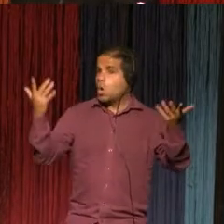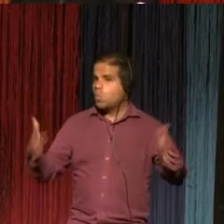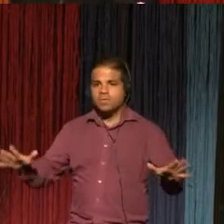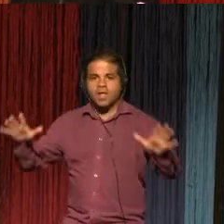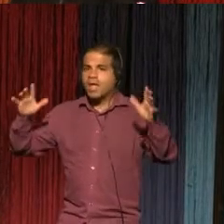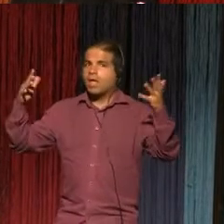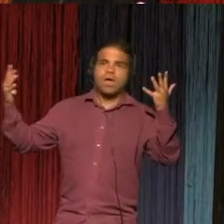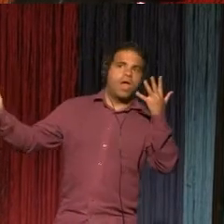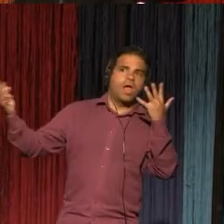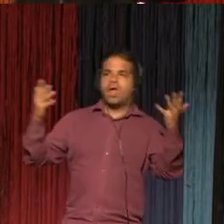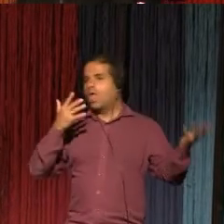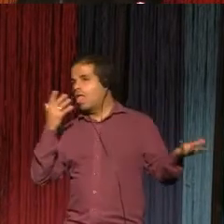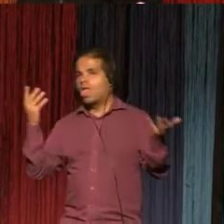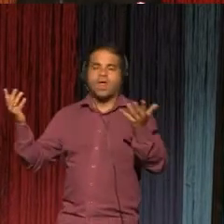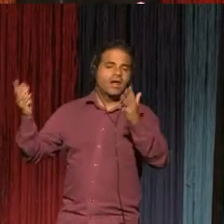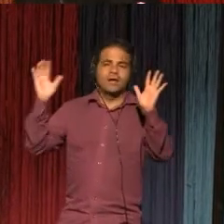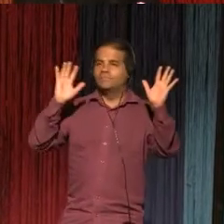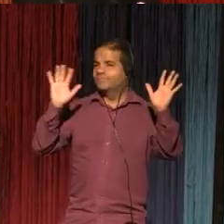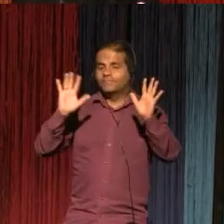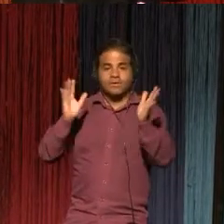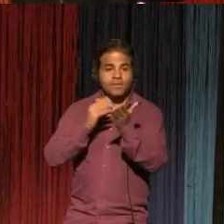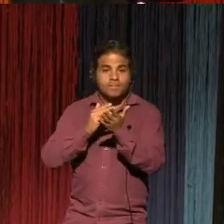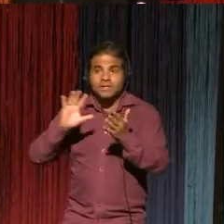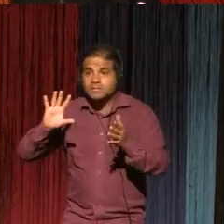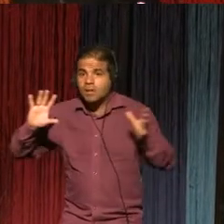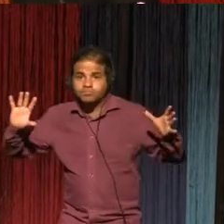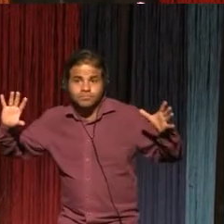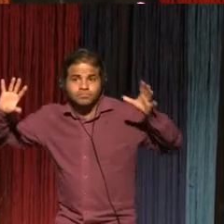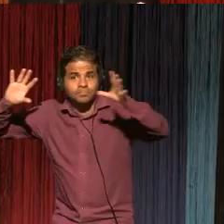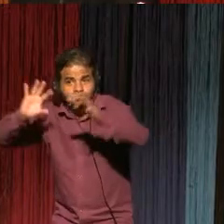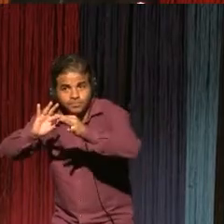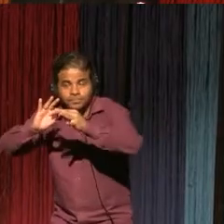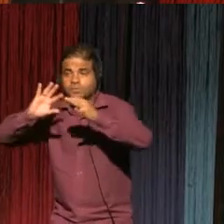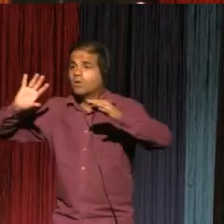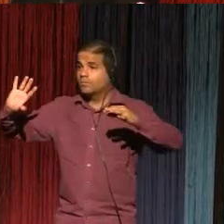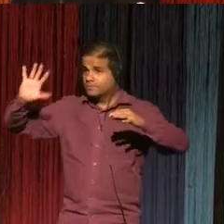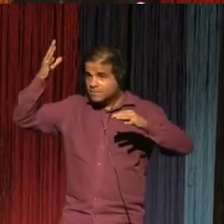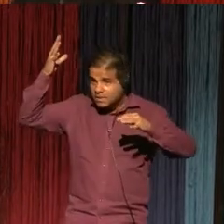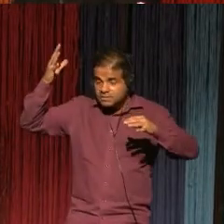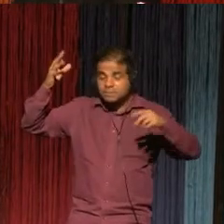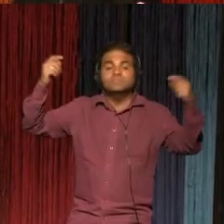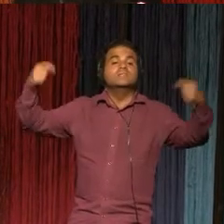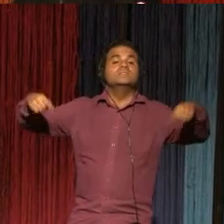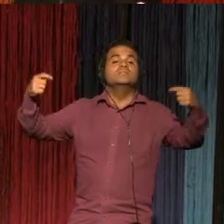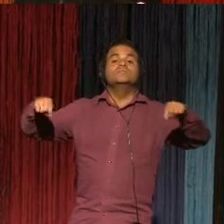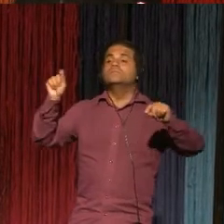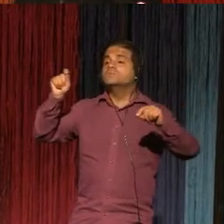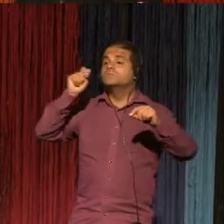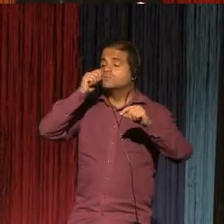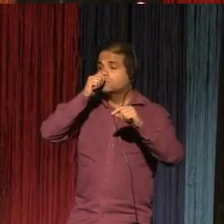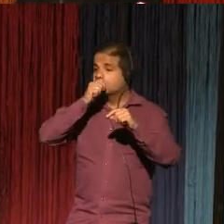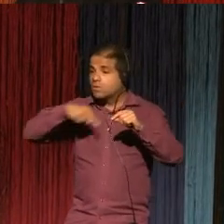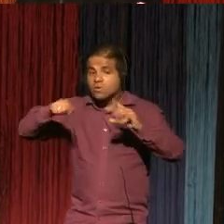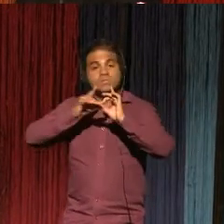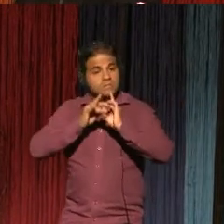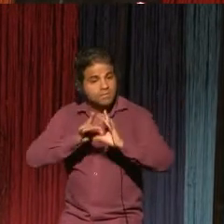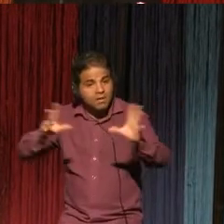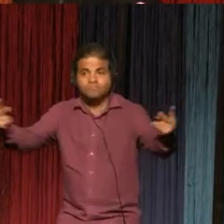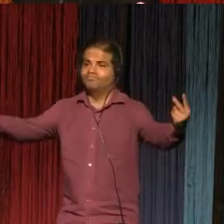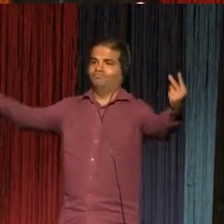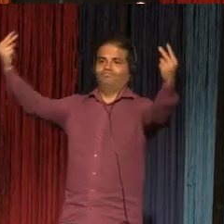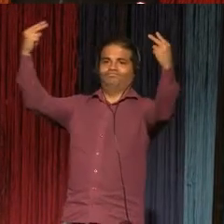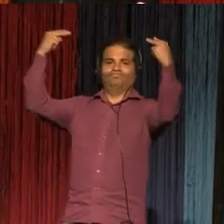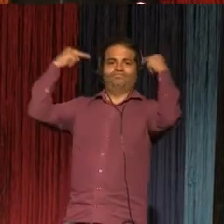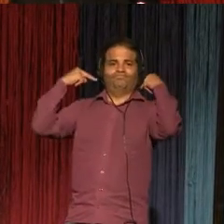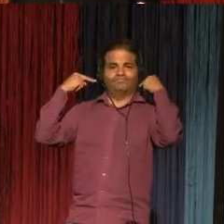incerteza nem a vulnerabilidade, mas para a conexão acontecer, para que o ensino aconteça, a gente tem que se permitir ser visto,